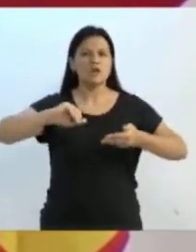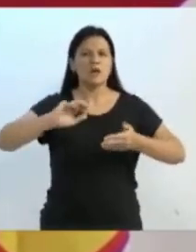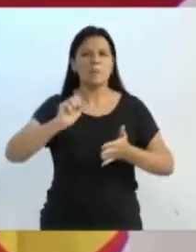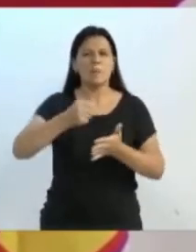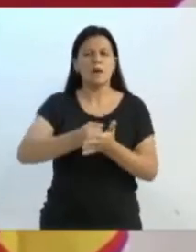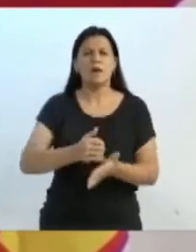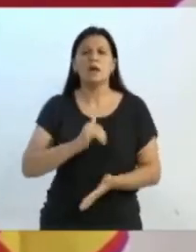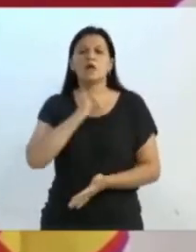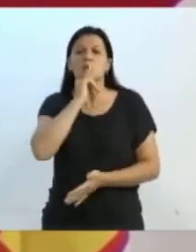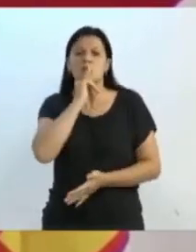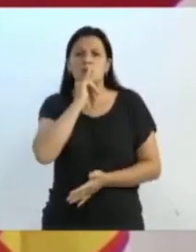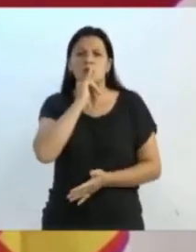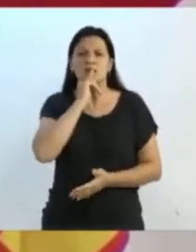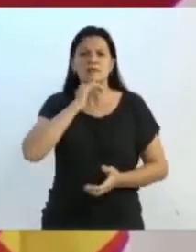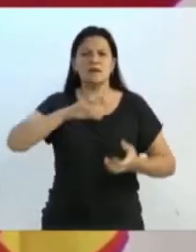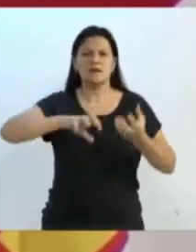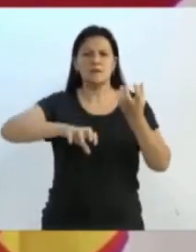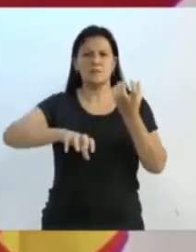Congresso Nacional,